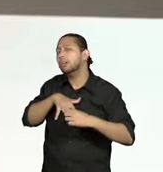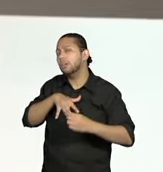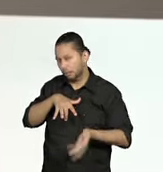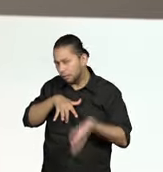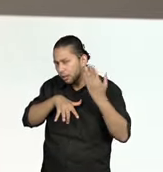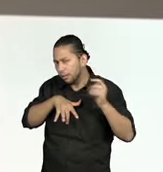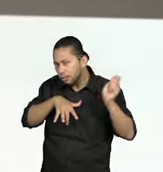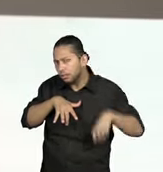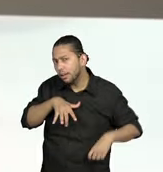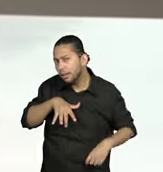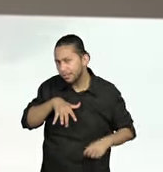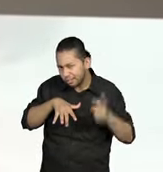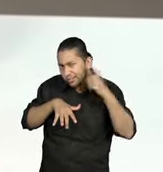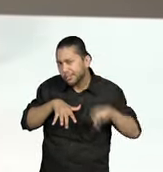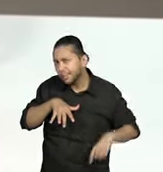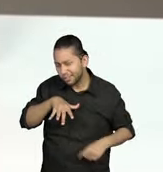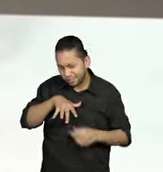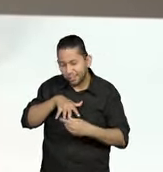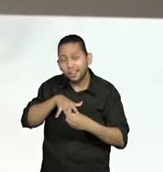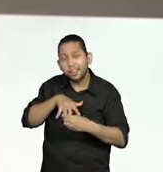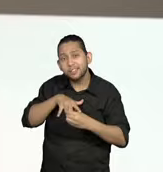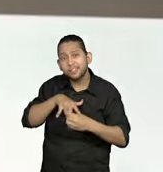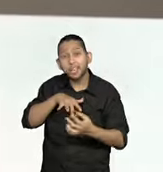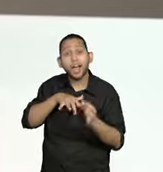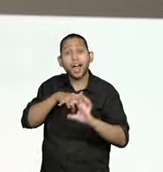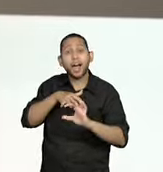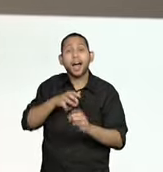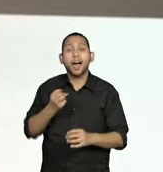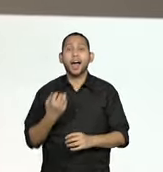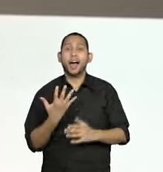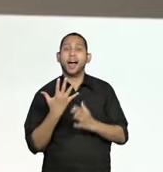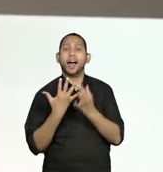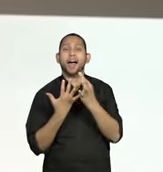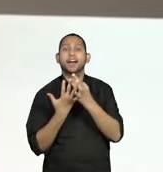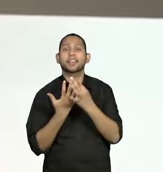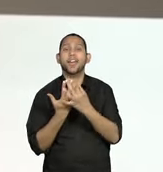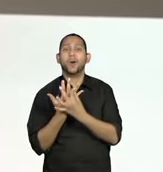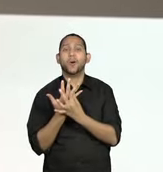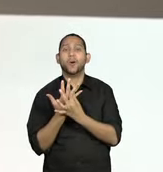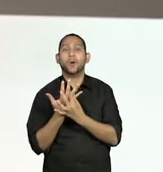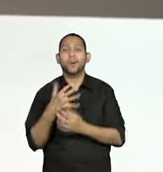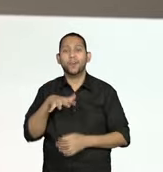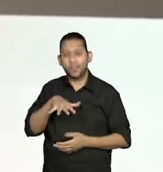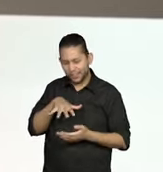Levantou. Agora o anelar, esse dedo aqui, ó. Levantem esse dedo.